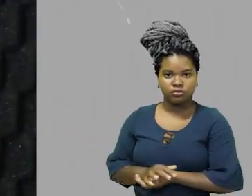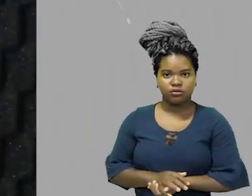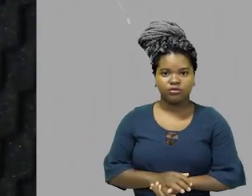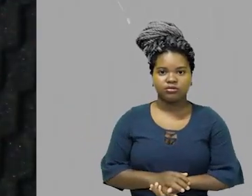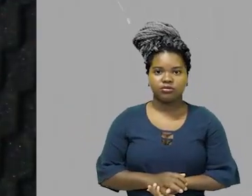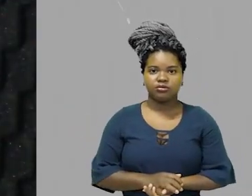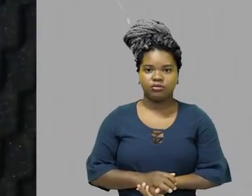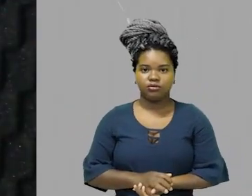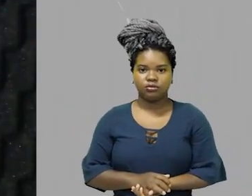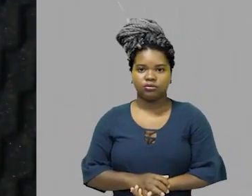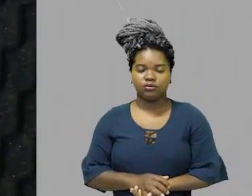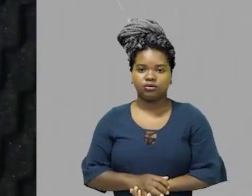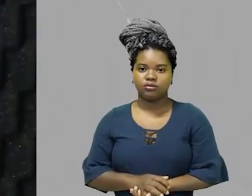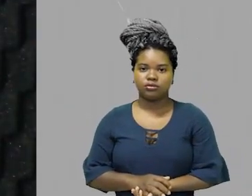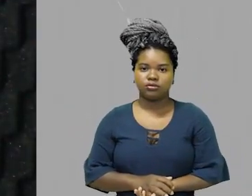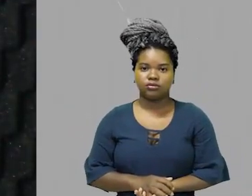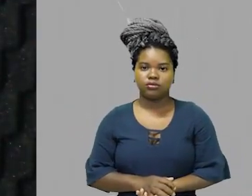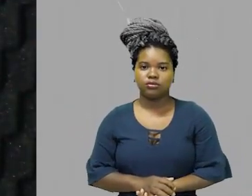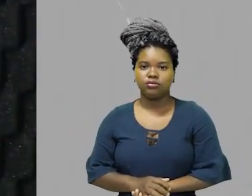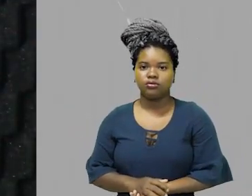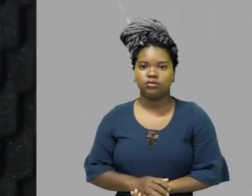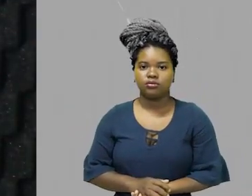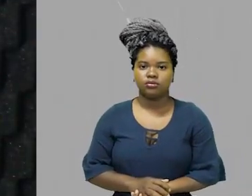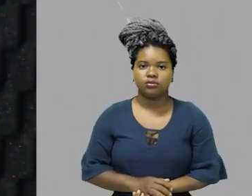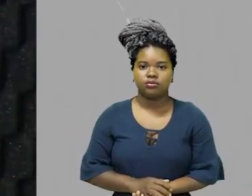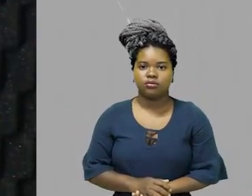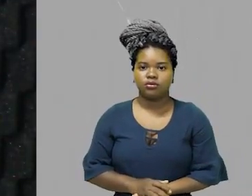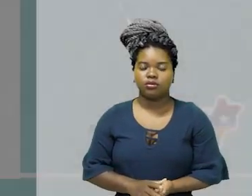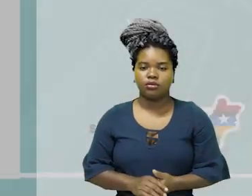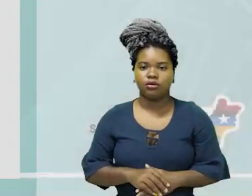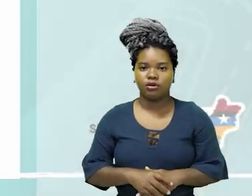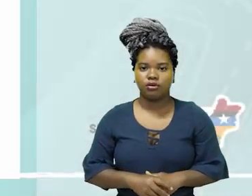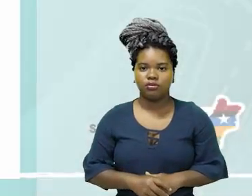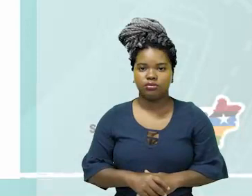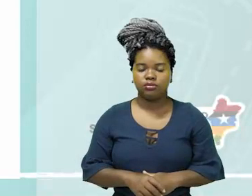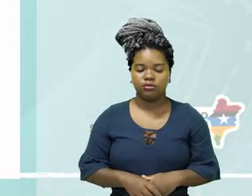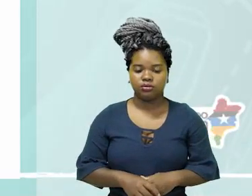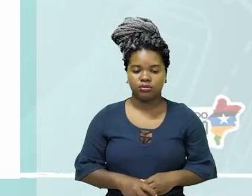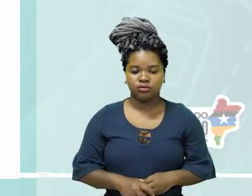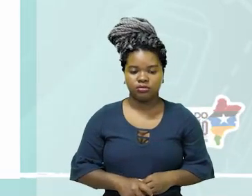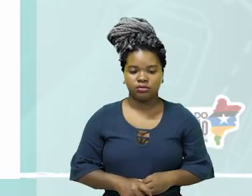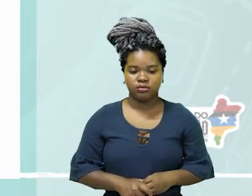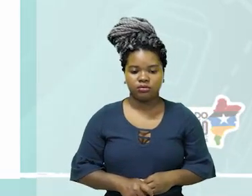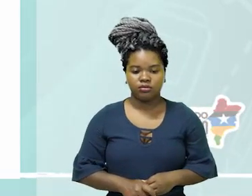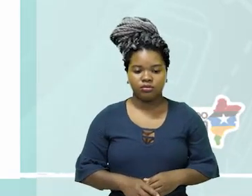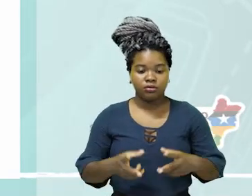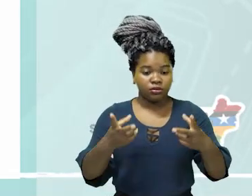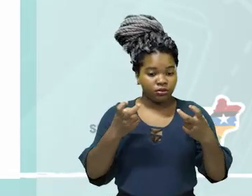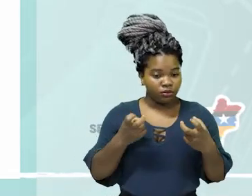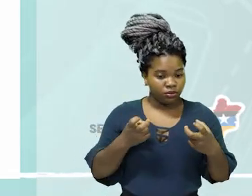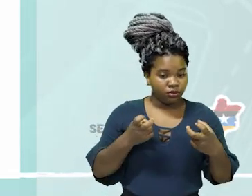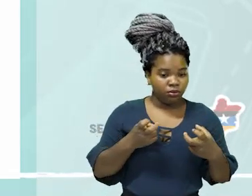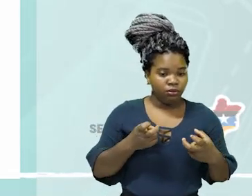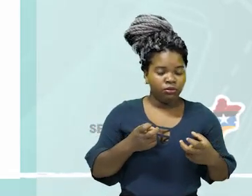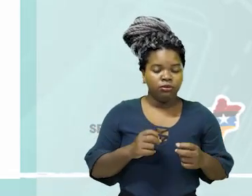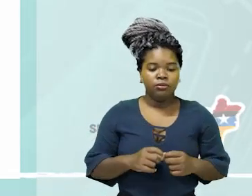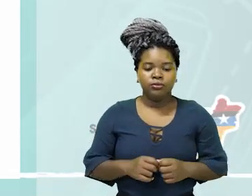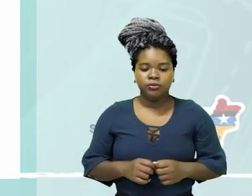feminino, que é uma característica de todas as plantas, né, de todas elas. Agora, andando